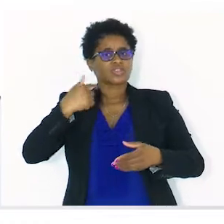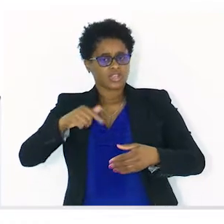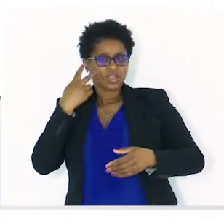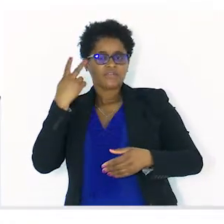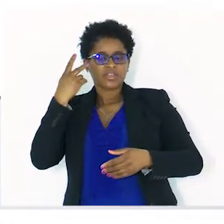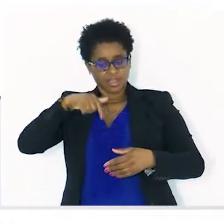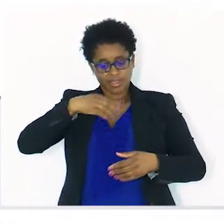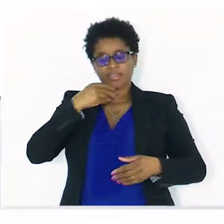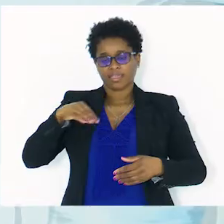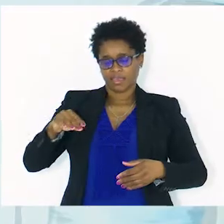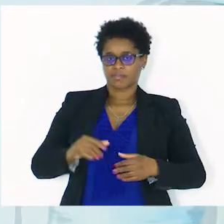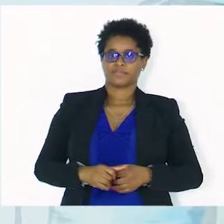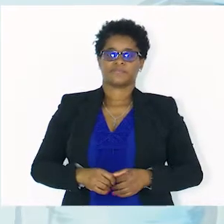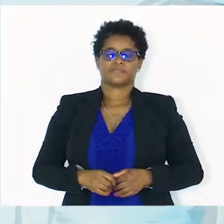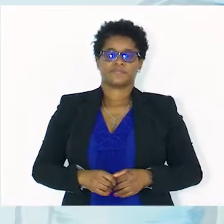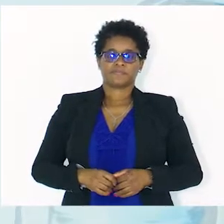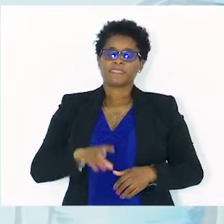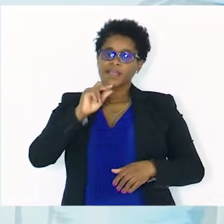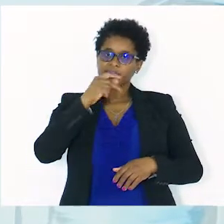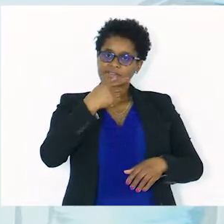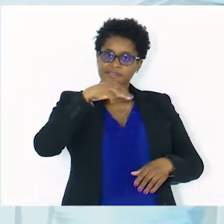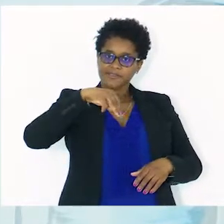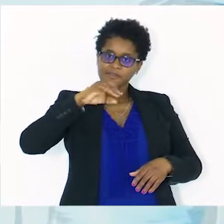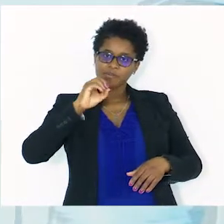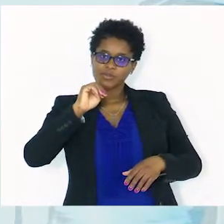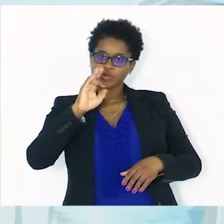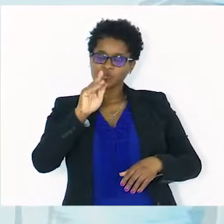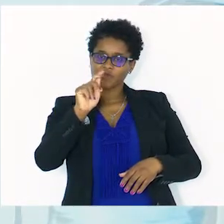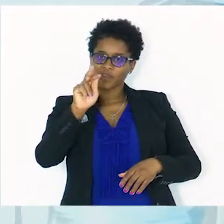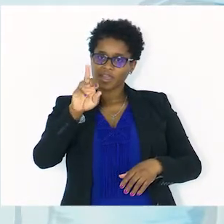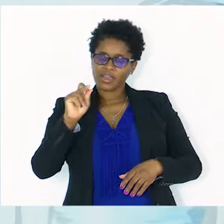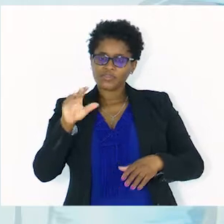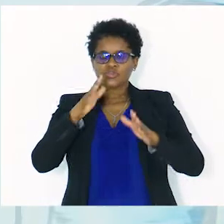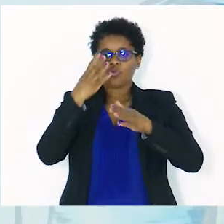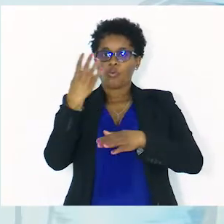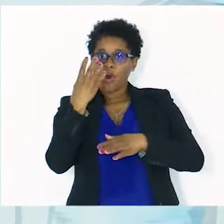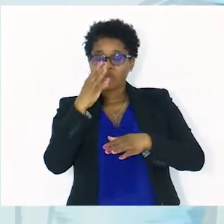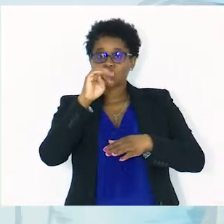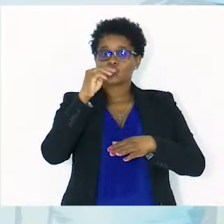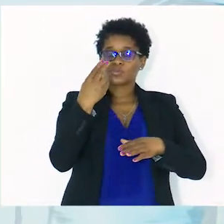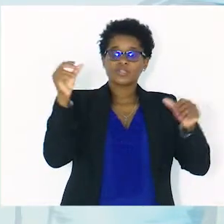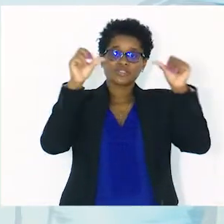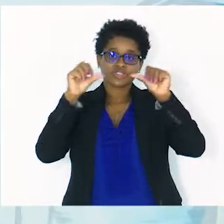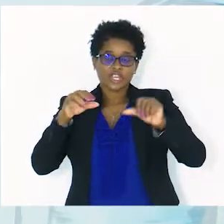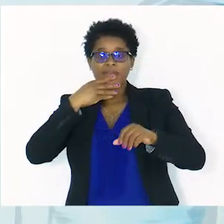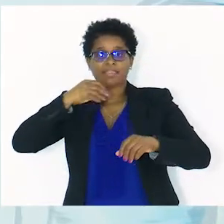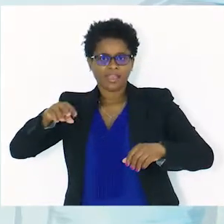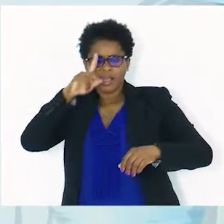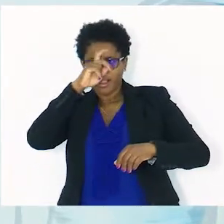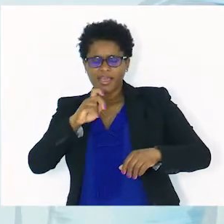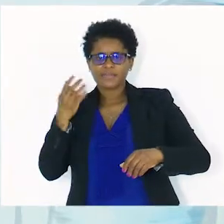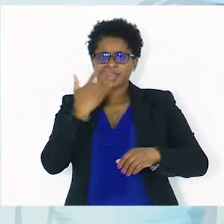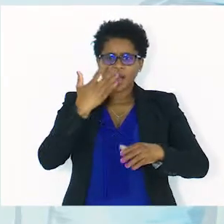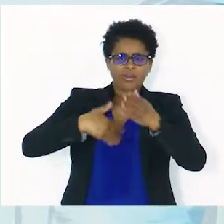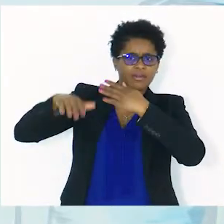na Terra. A atmosfera é um dos 4 subsistemas terrestres. Lembram-se da